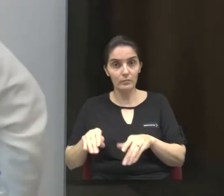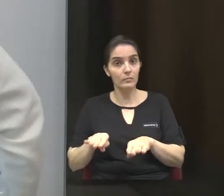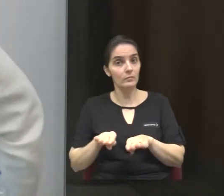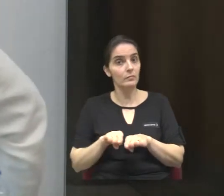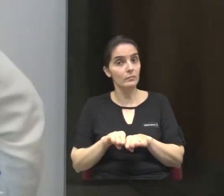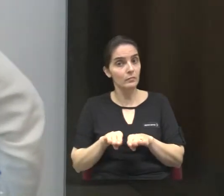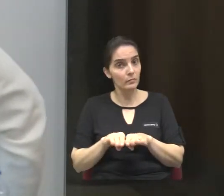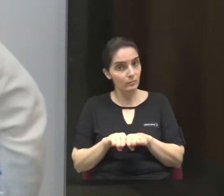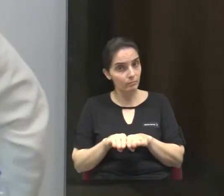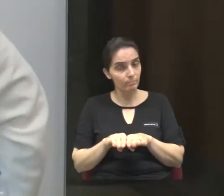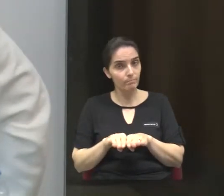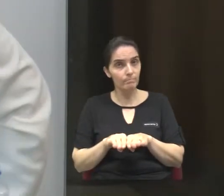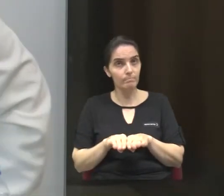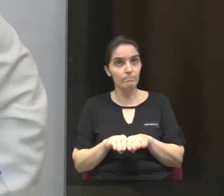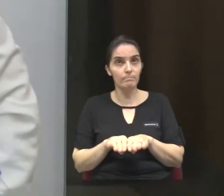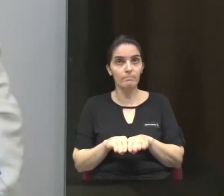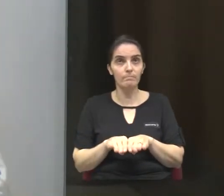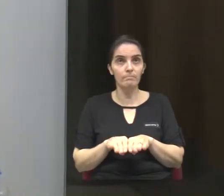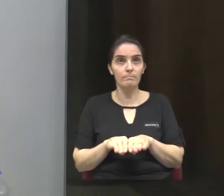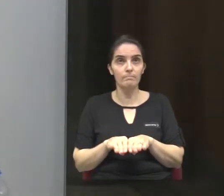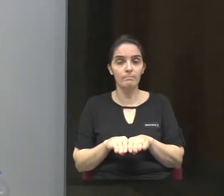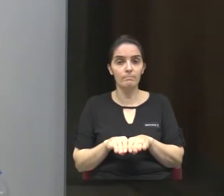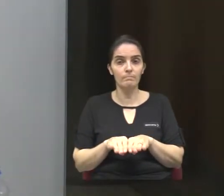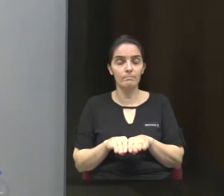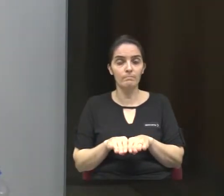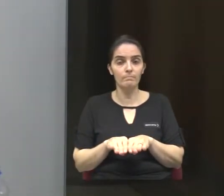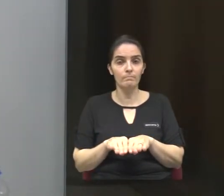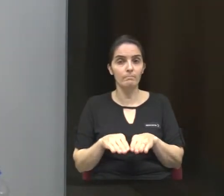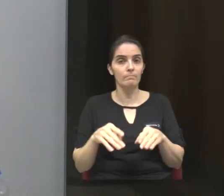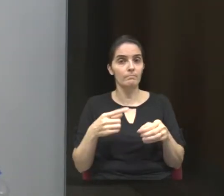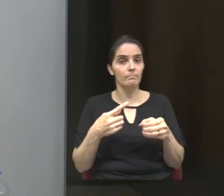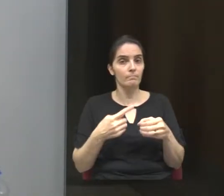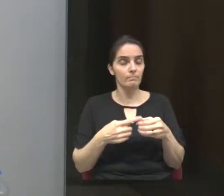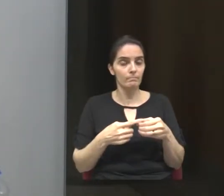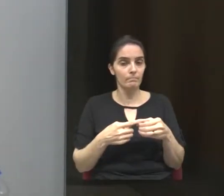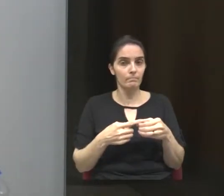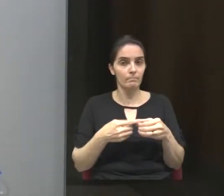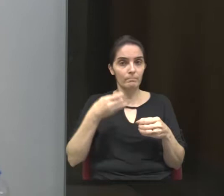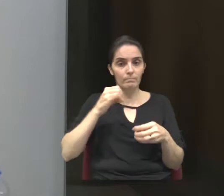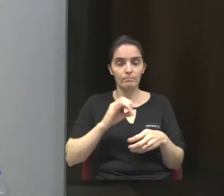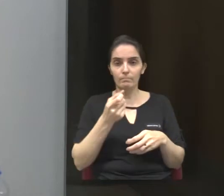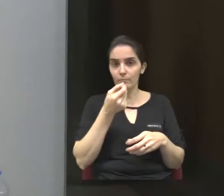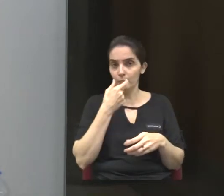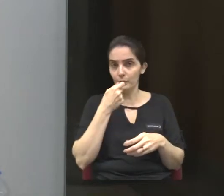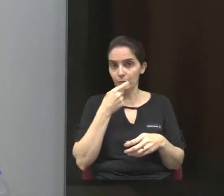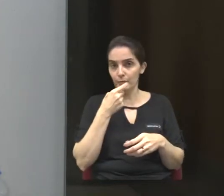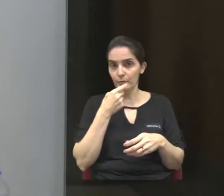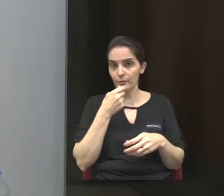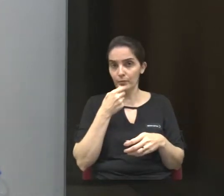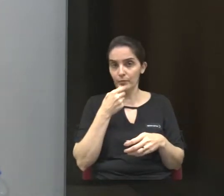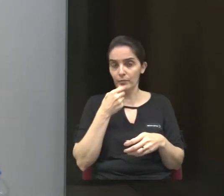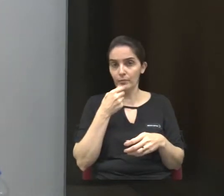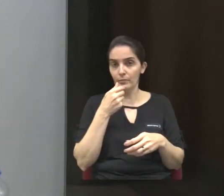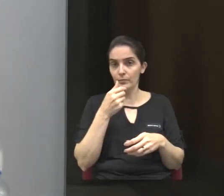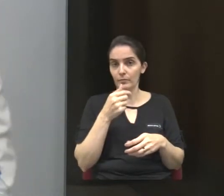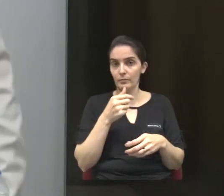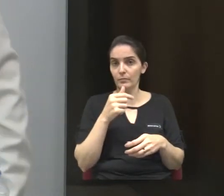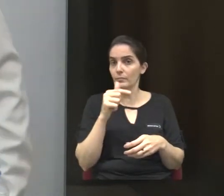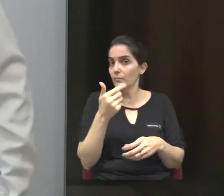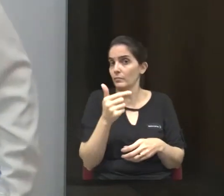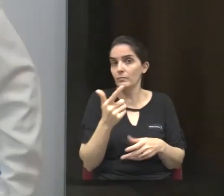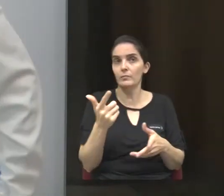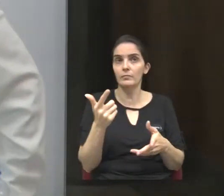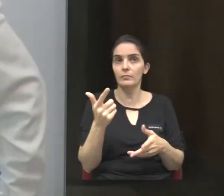nós município quando há falta quem apanha o poder